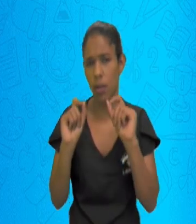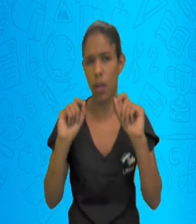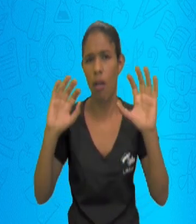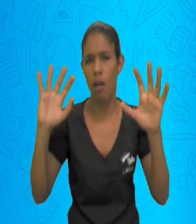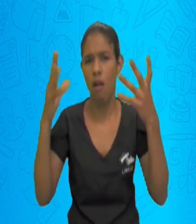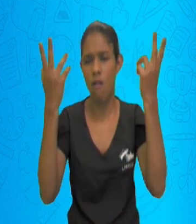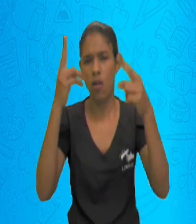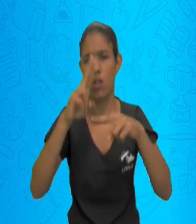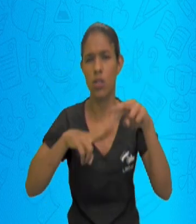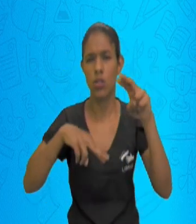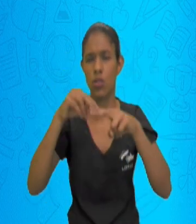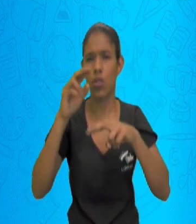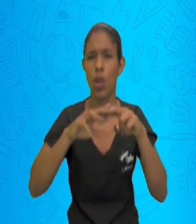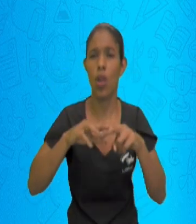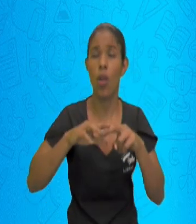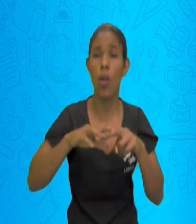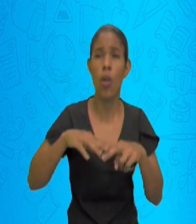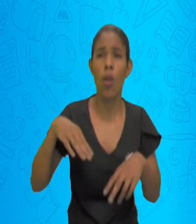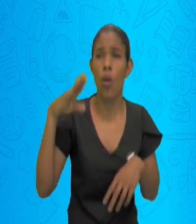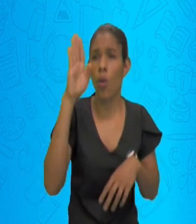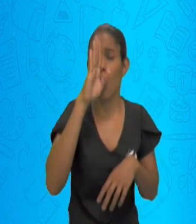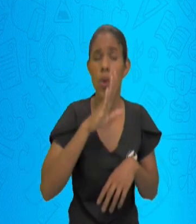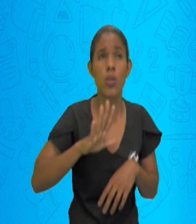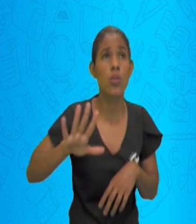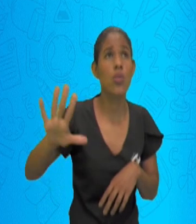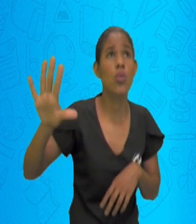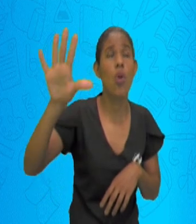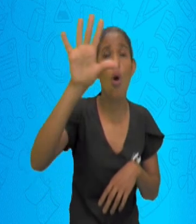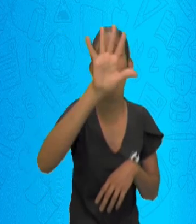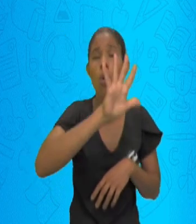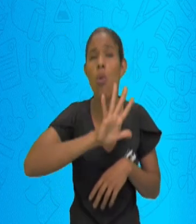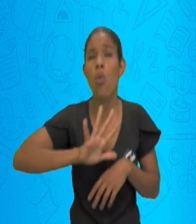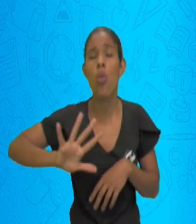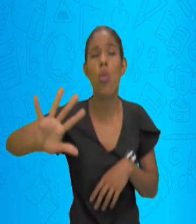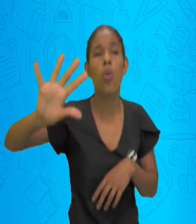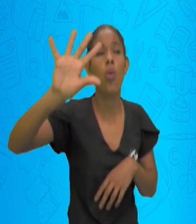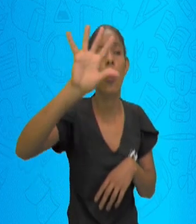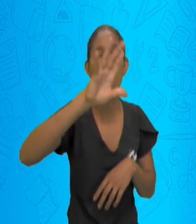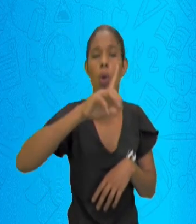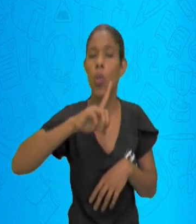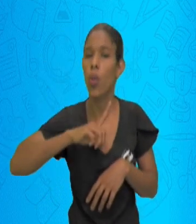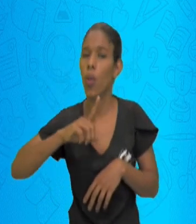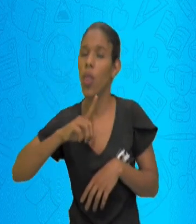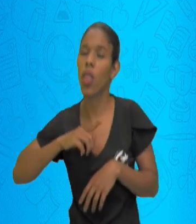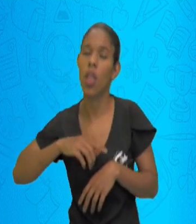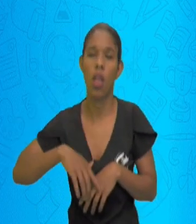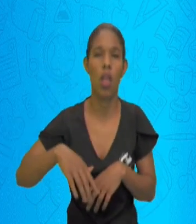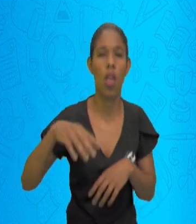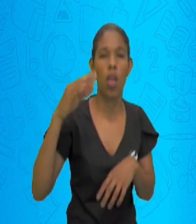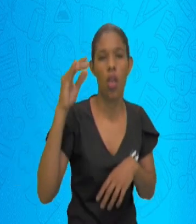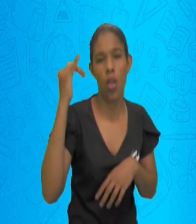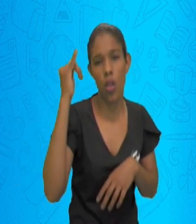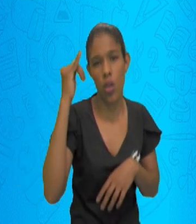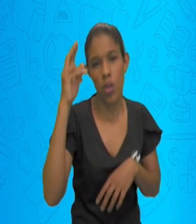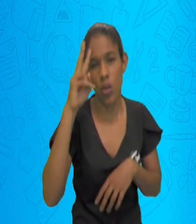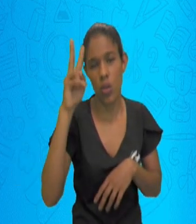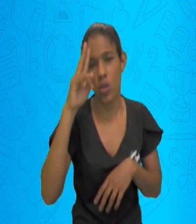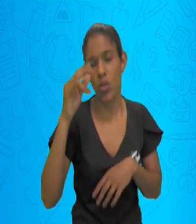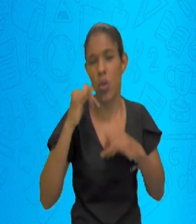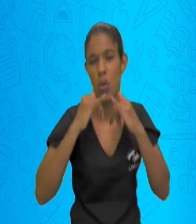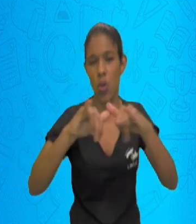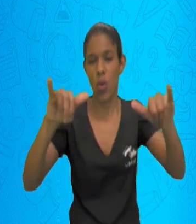movimenta todo mundo, contando cada um a sua história, com a sua quadrilha, com os casamentos, que acontecem, os casamentos